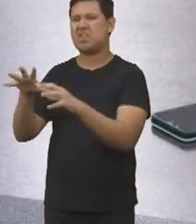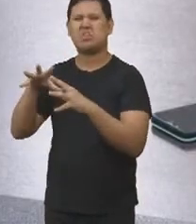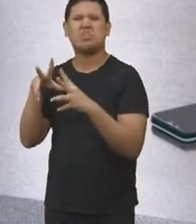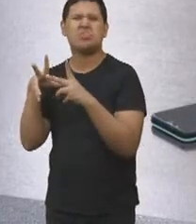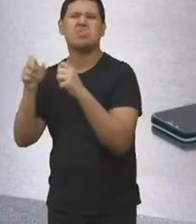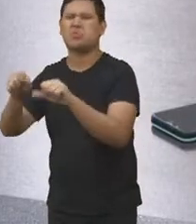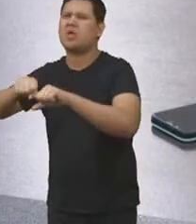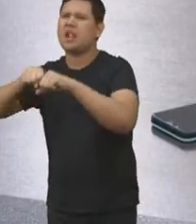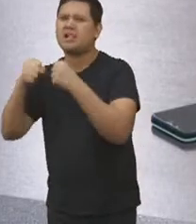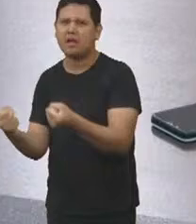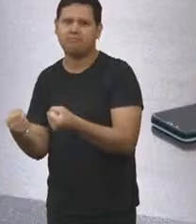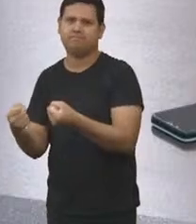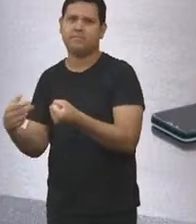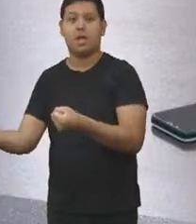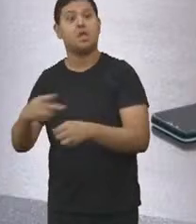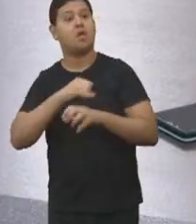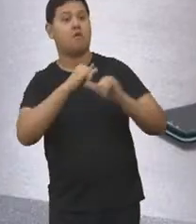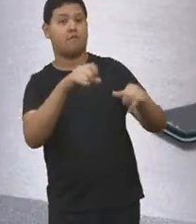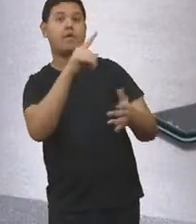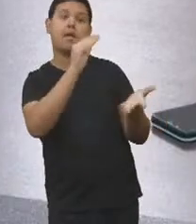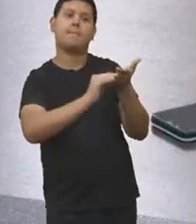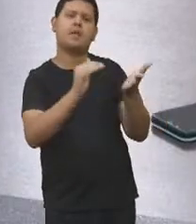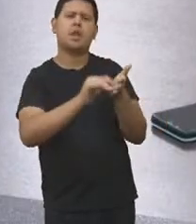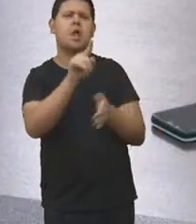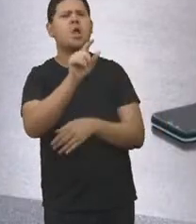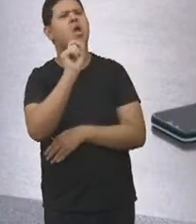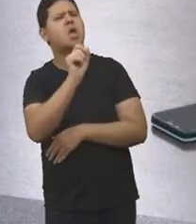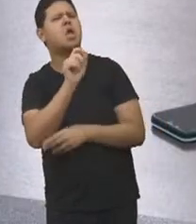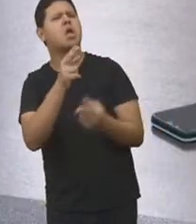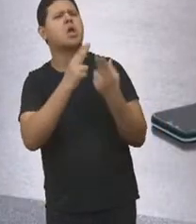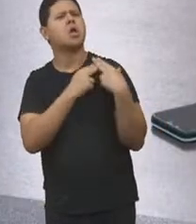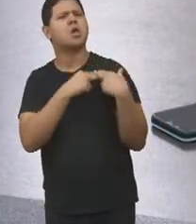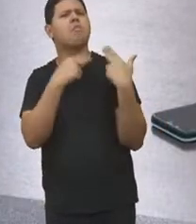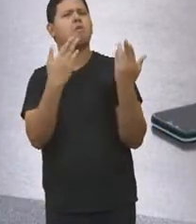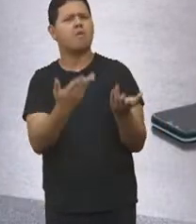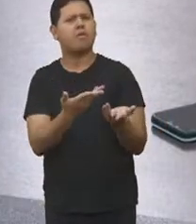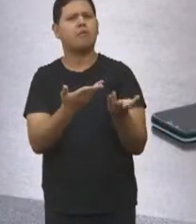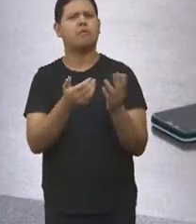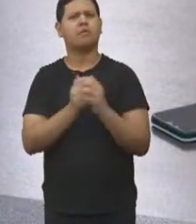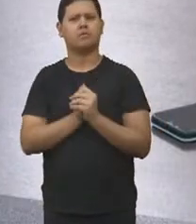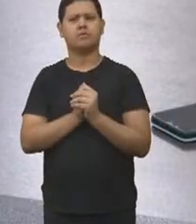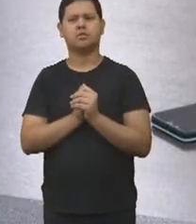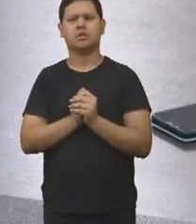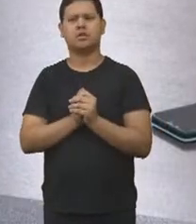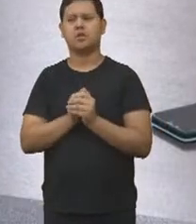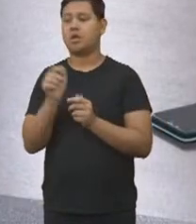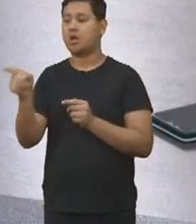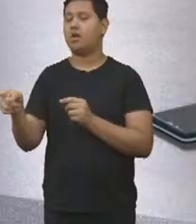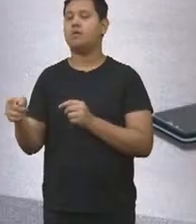ela disse para mim o seguinte, que quem autorizou ele fazer o vídeo, já foi mandado embora do postinho.